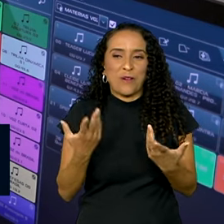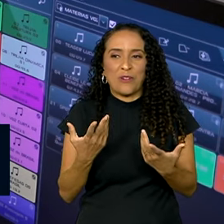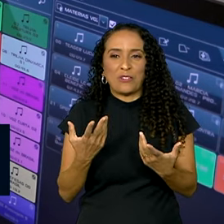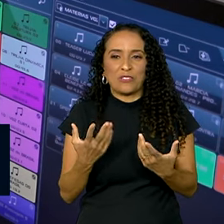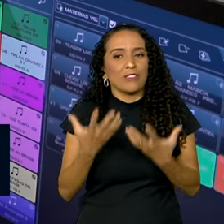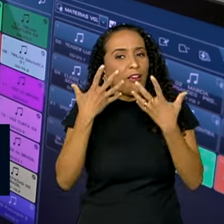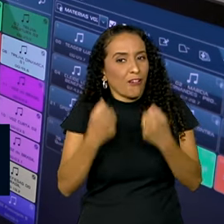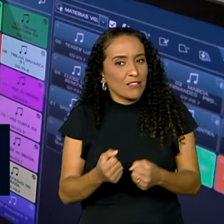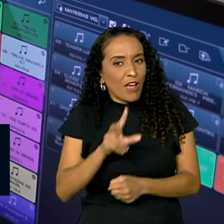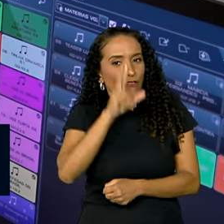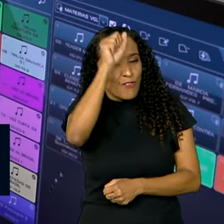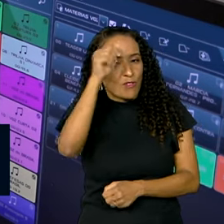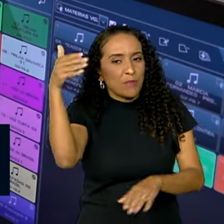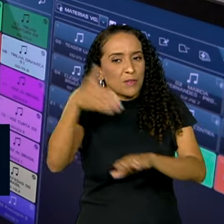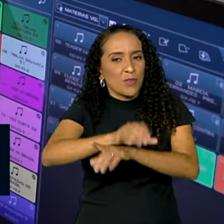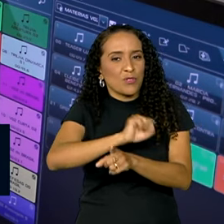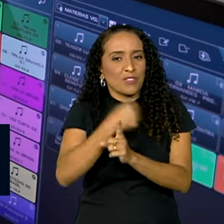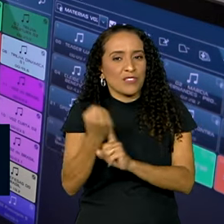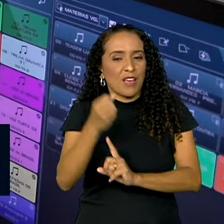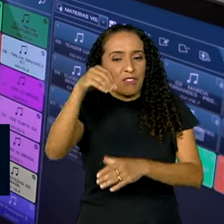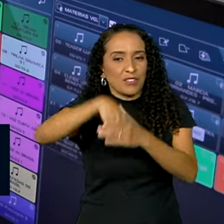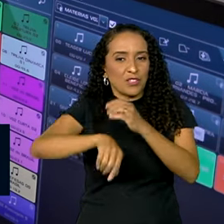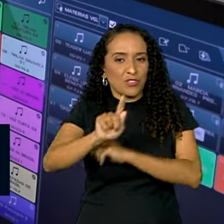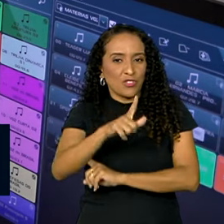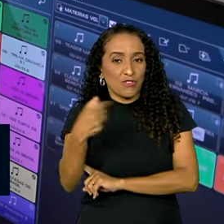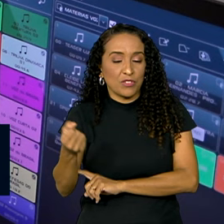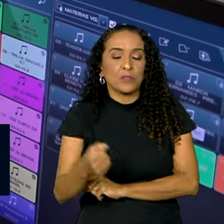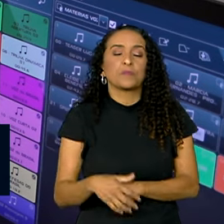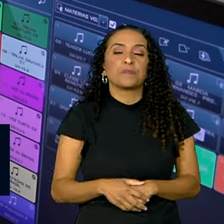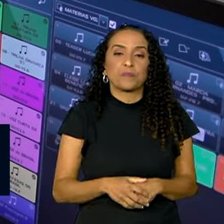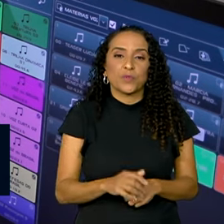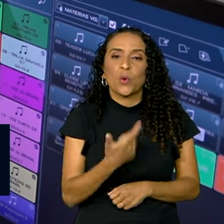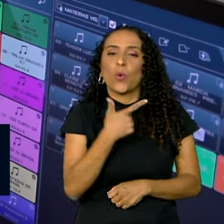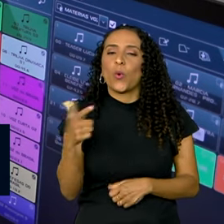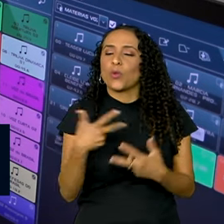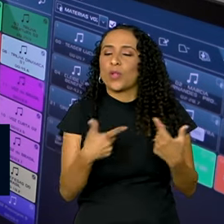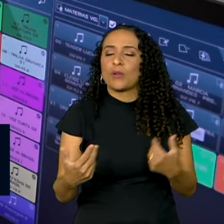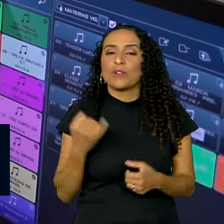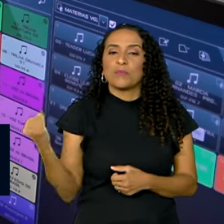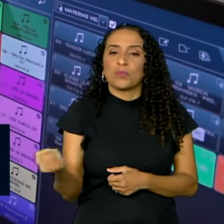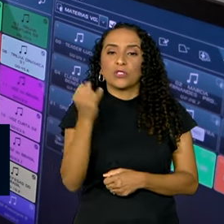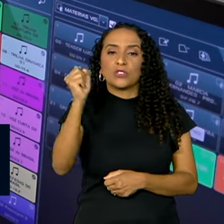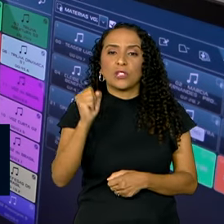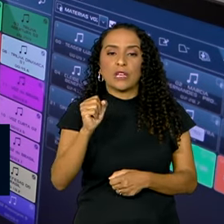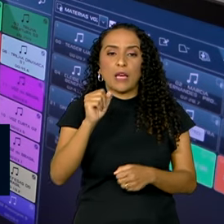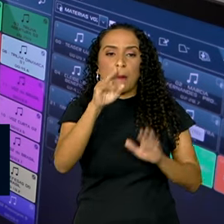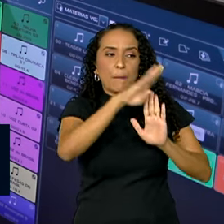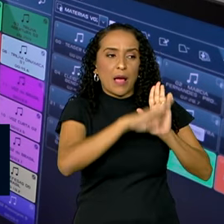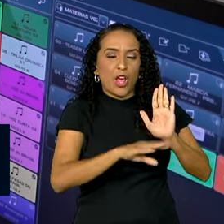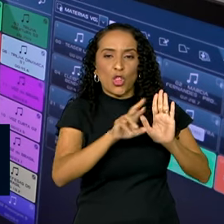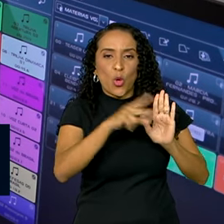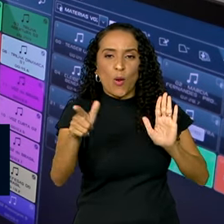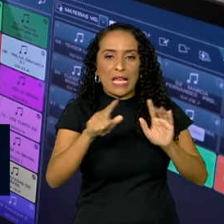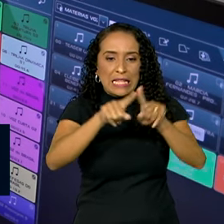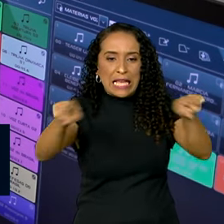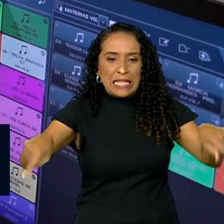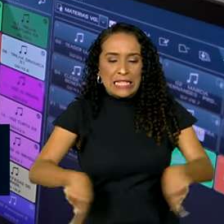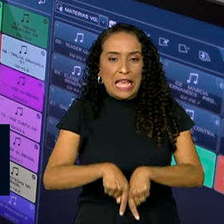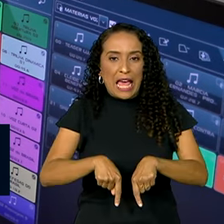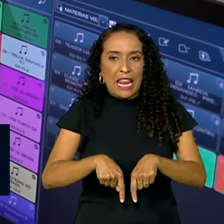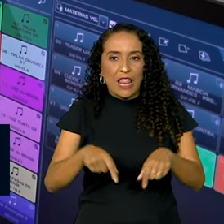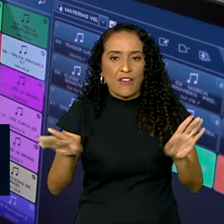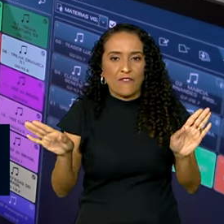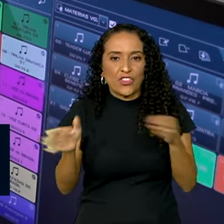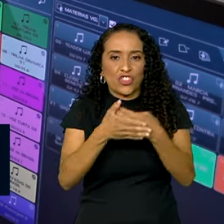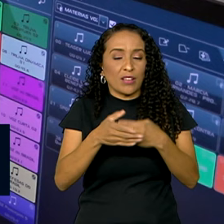participação social no G20 e um ponto interessante né é que a programação não será numa Sala fechada não é mesmo secretária ela vai ser feita